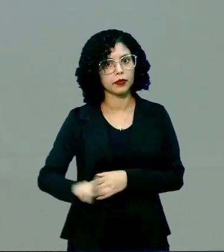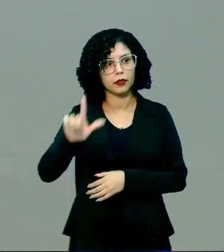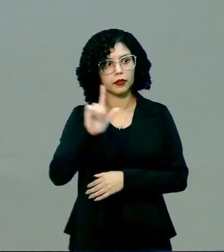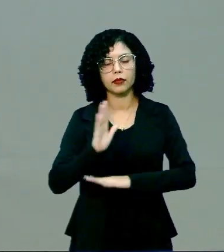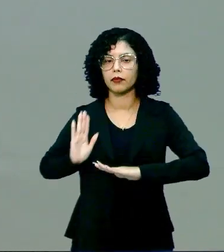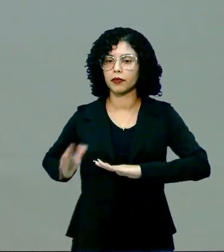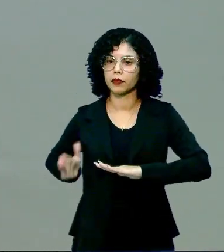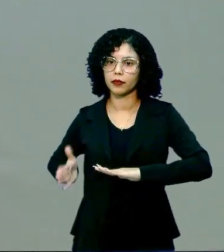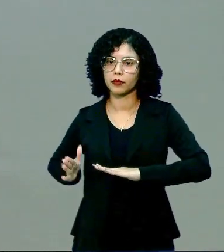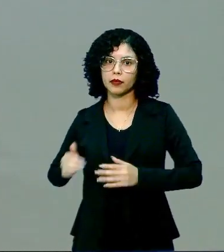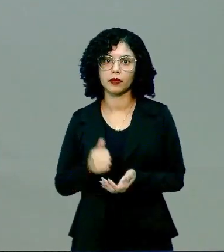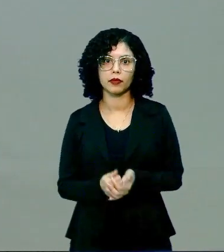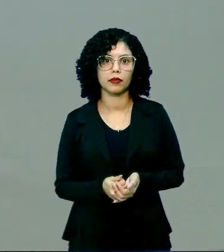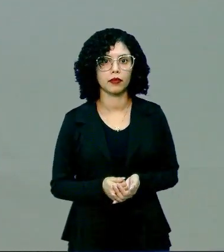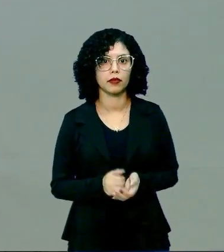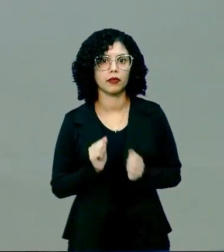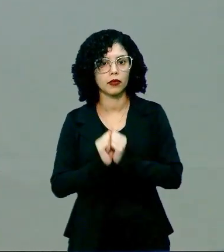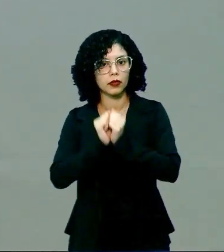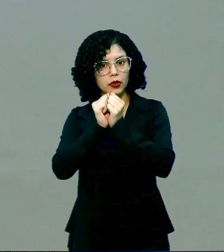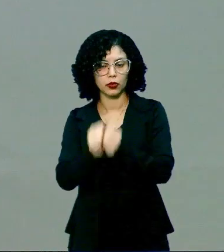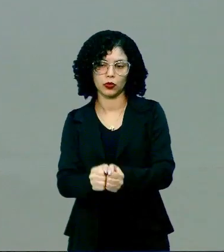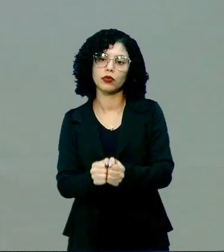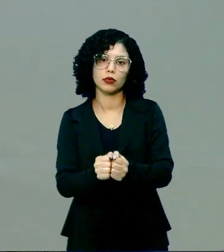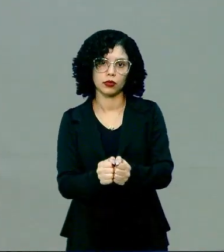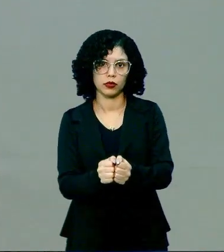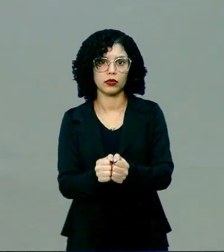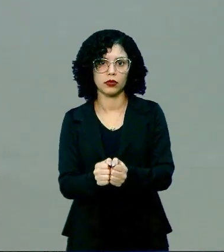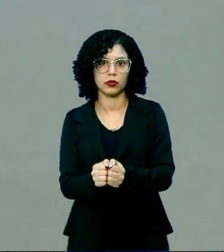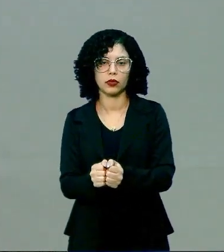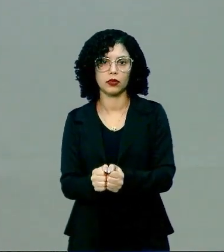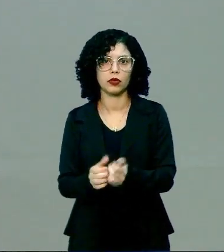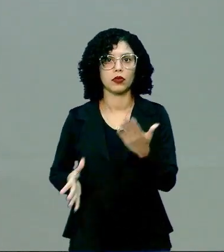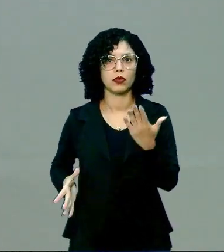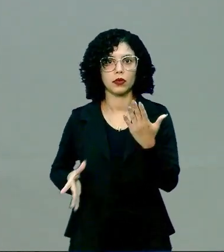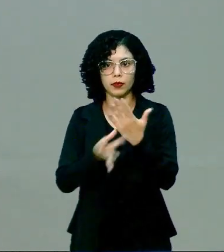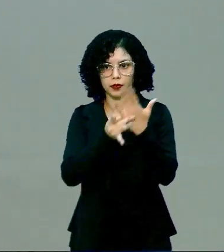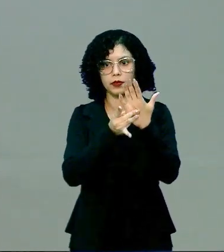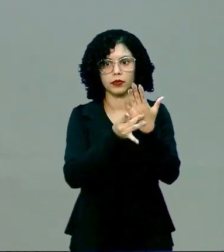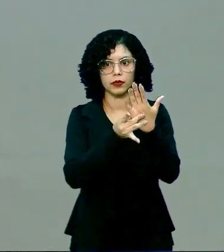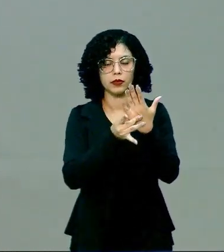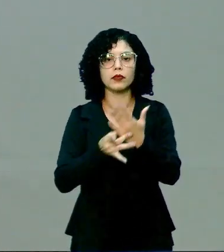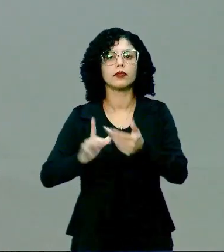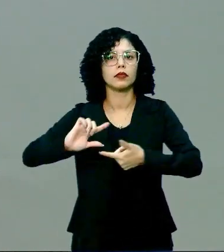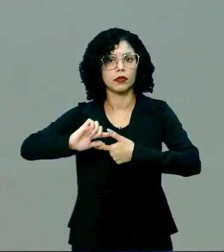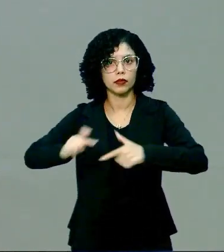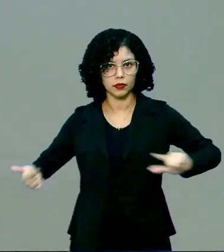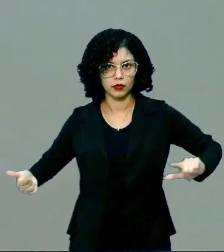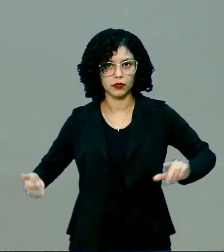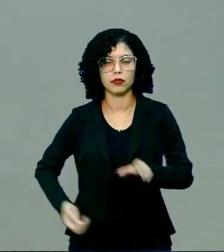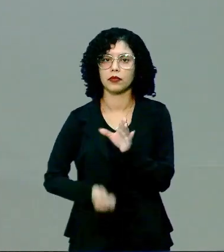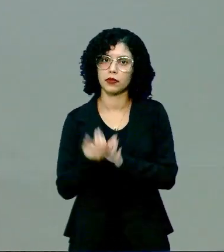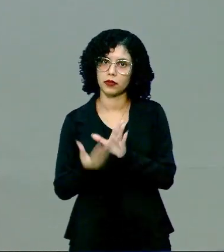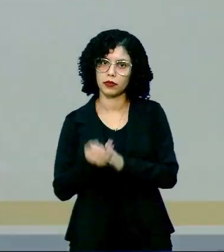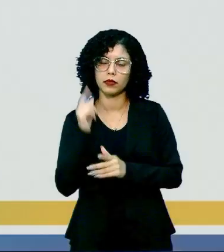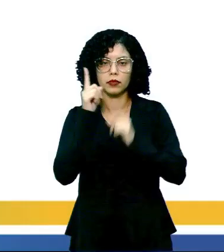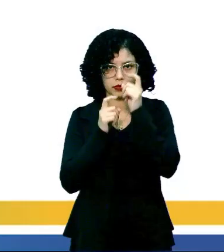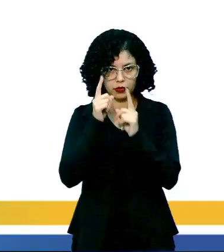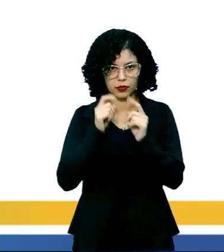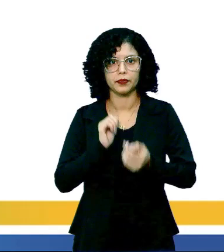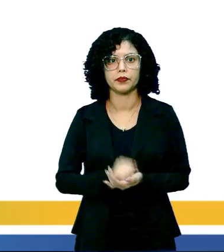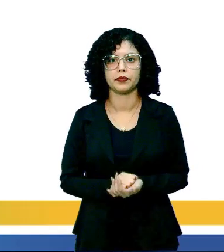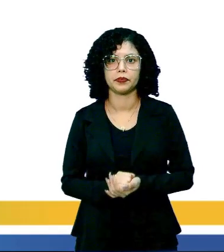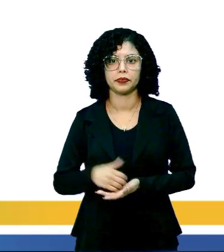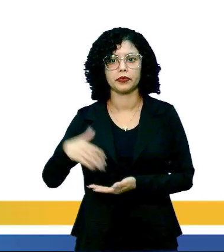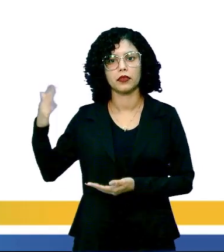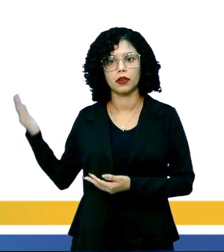literatura contemporânea, lado a lado aí com o realismo, tá? Com o modernismo, que tem uma produção bem expressiva.